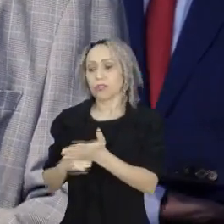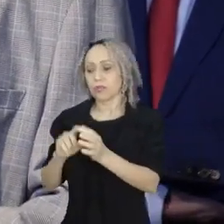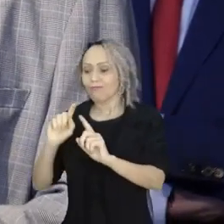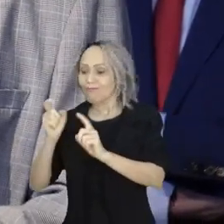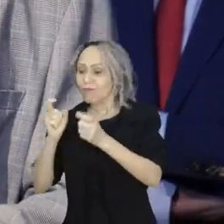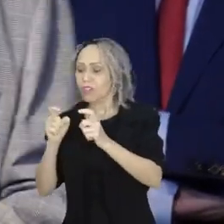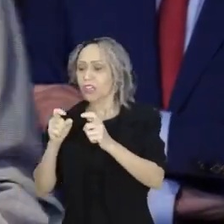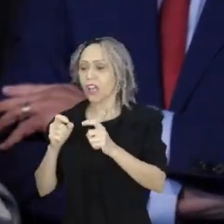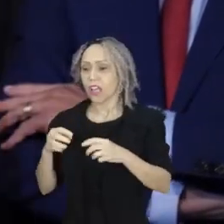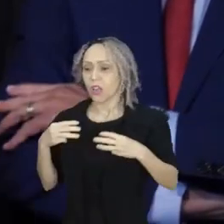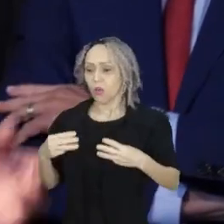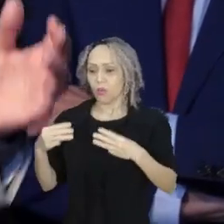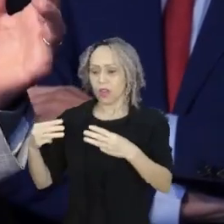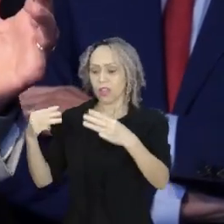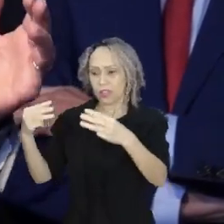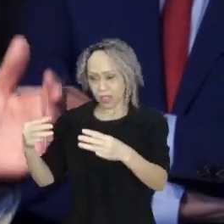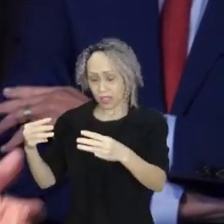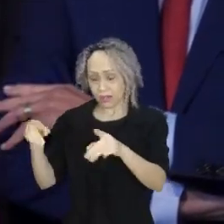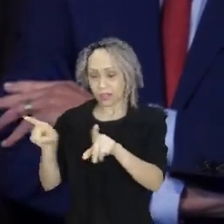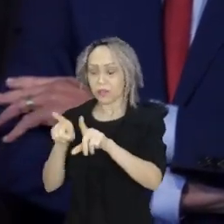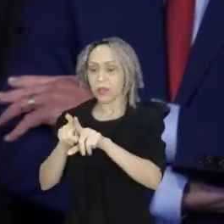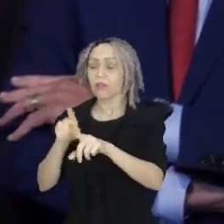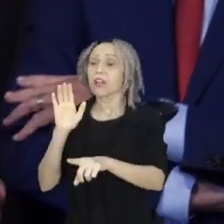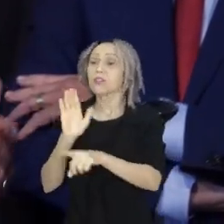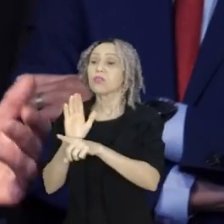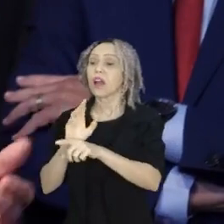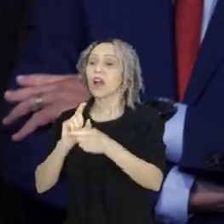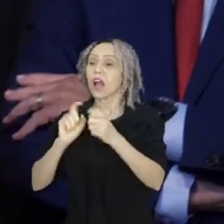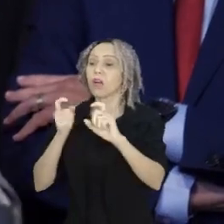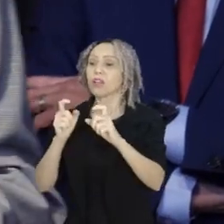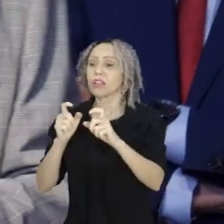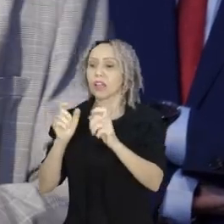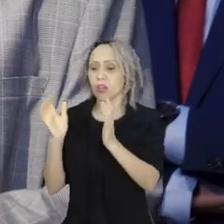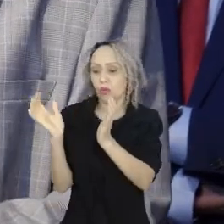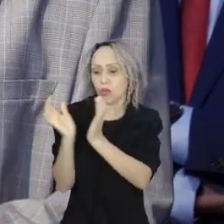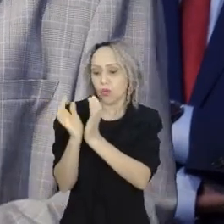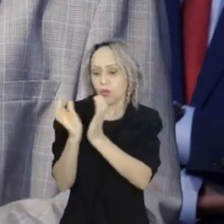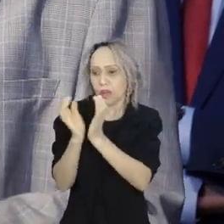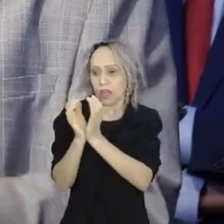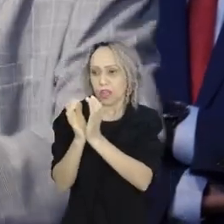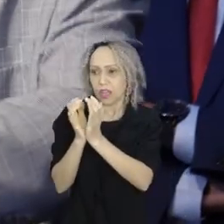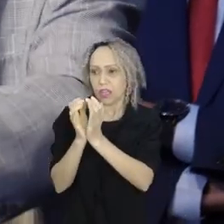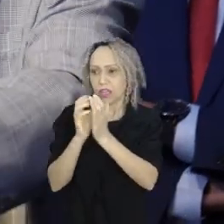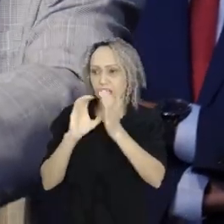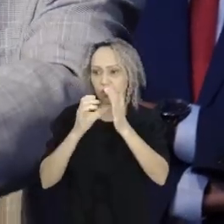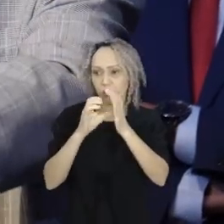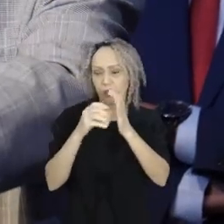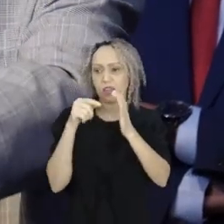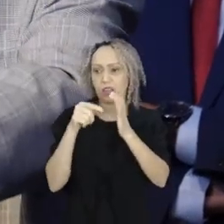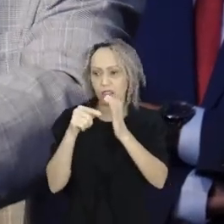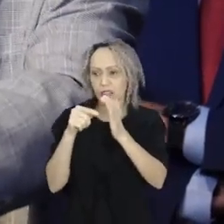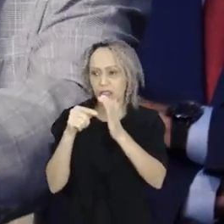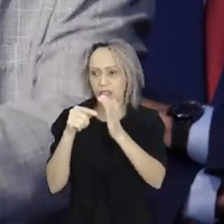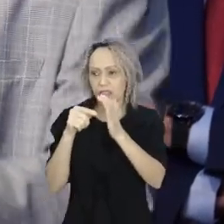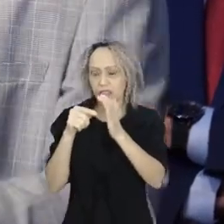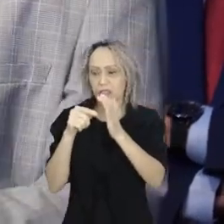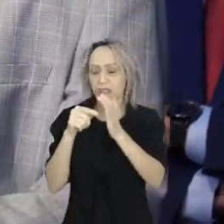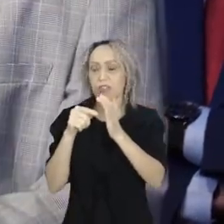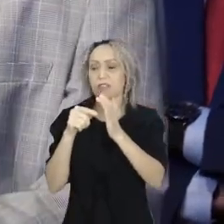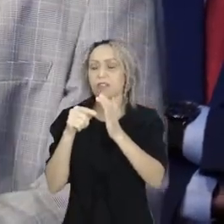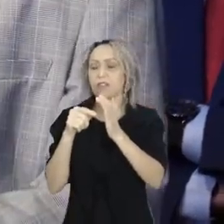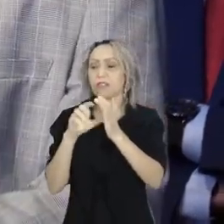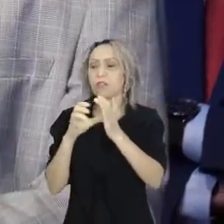ajudar também a coordenar a bancada e o partido, sabe, do companheiro